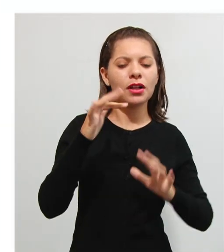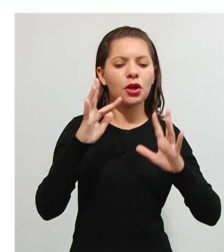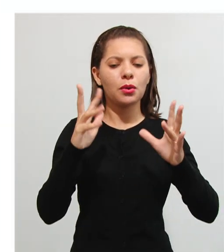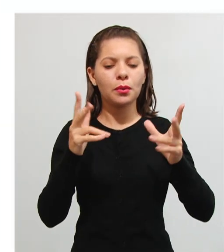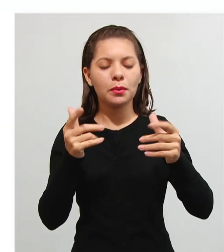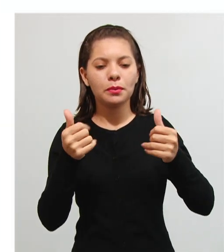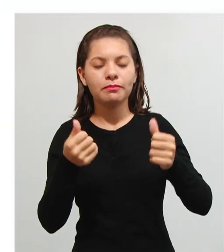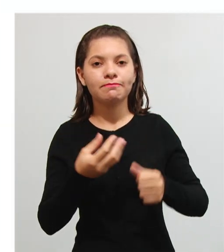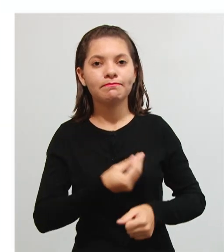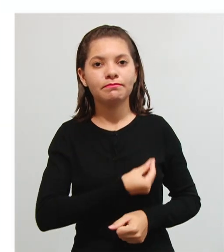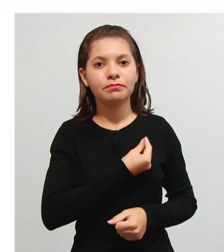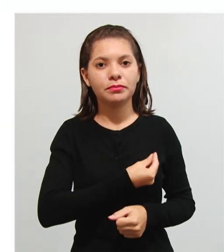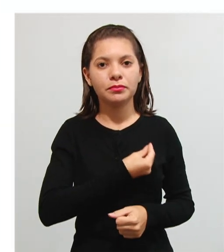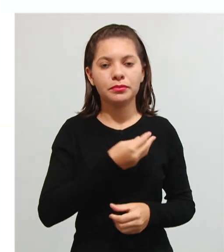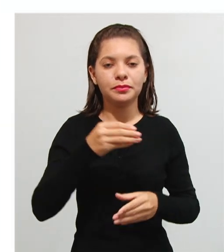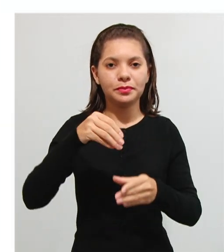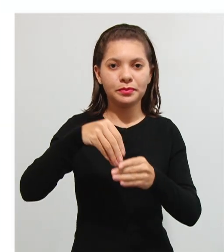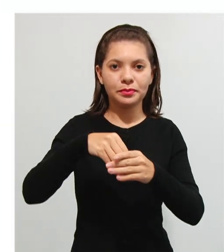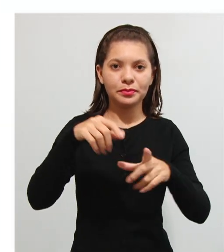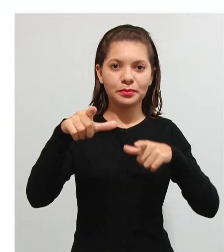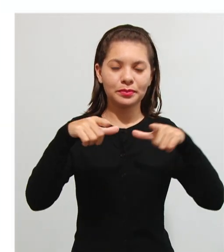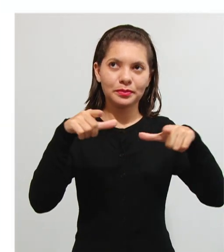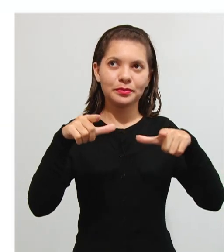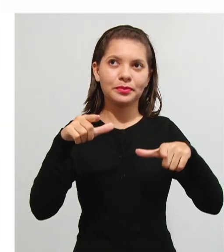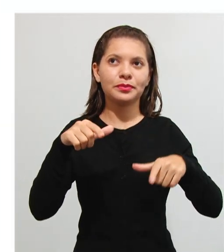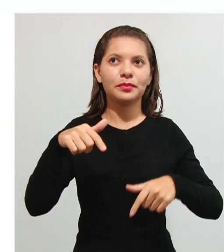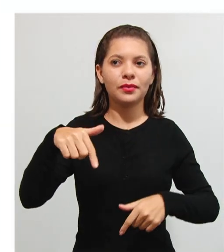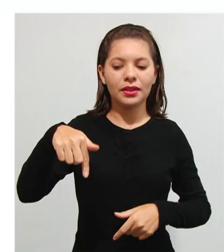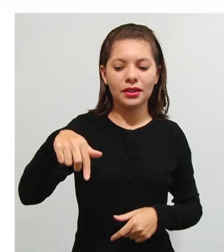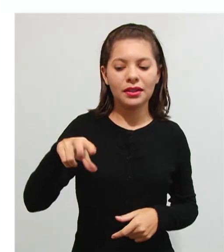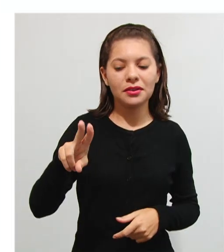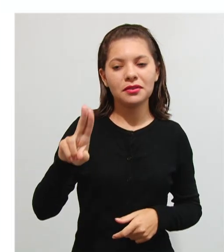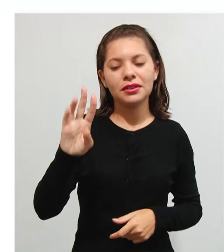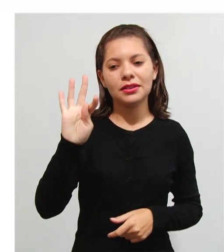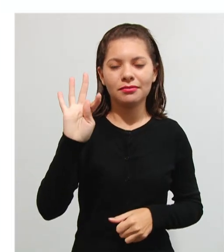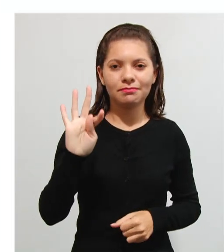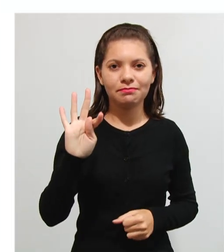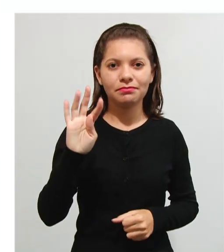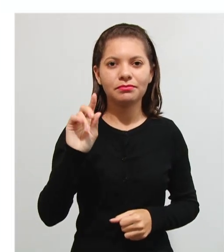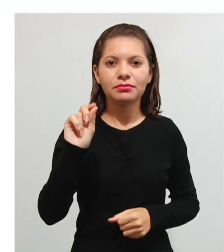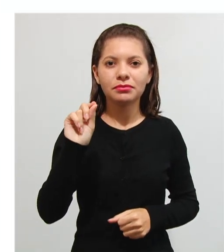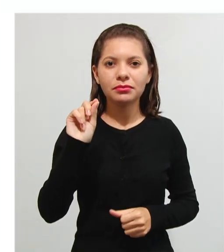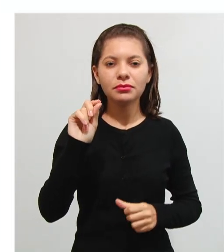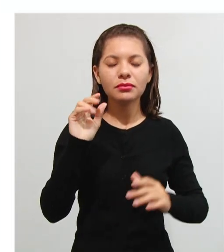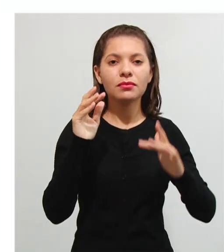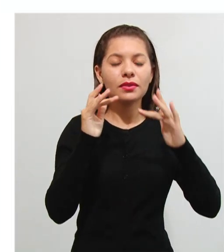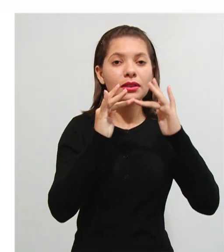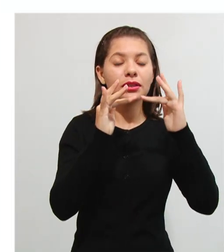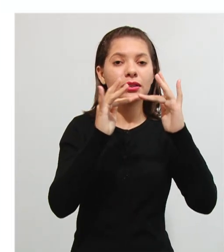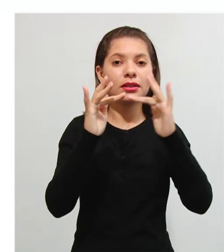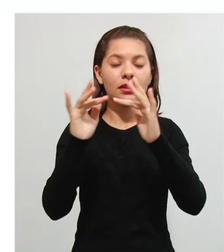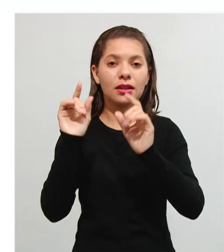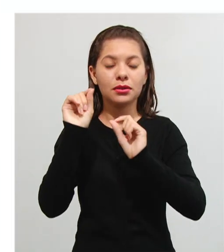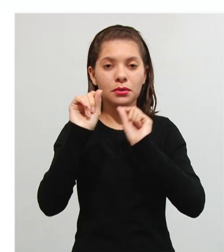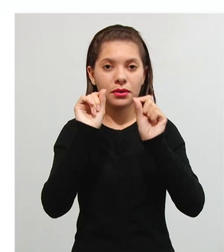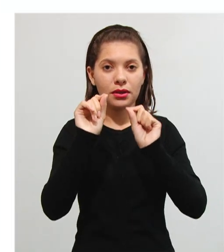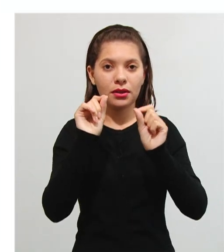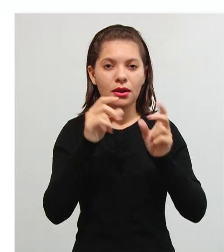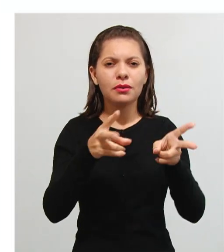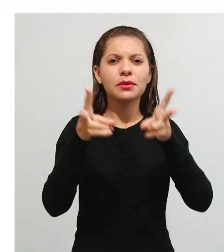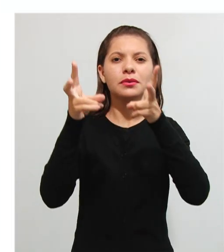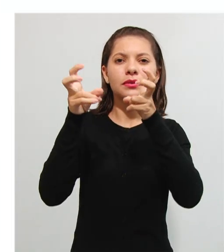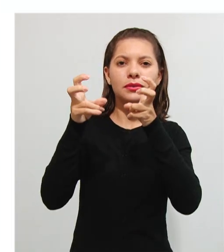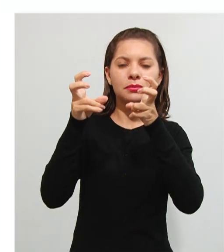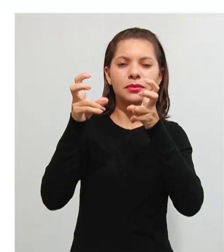no trabalho né a gente chama de qvt né qualidade de vida no trabalho que tá ligado ao reconhecimento e